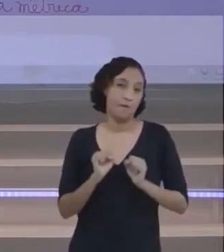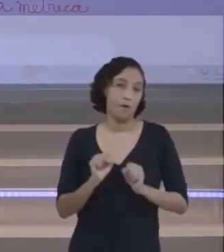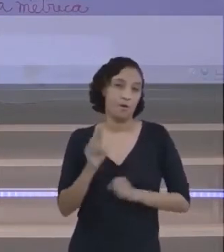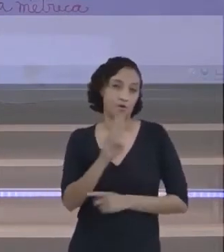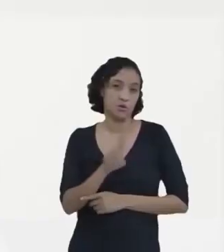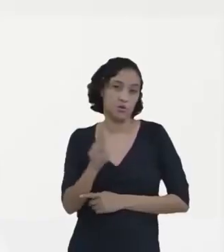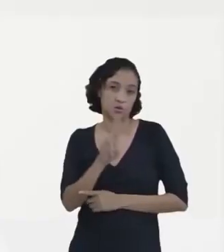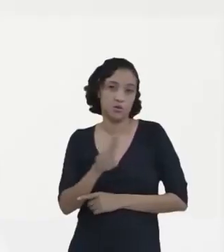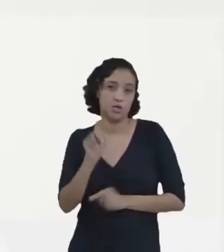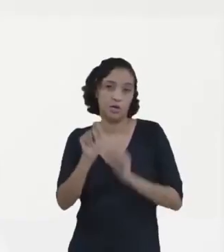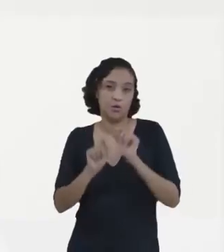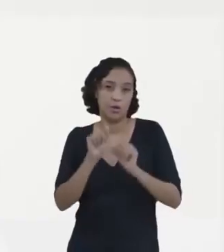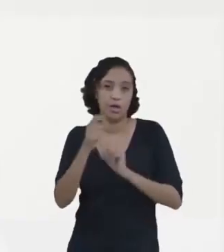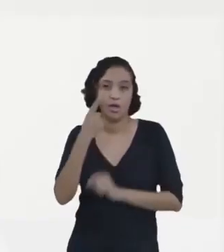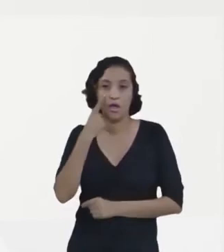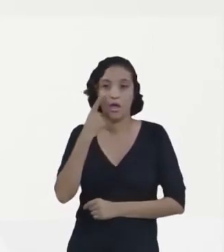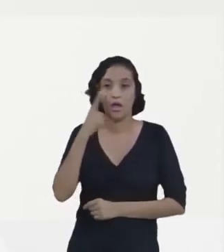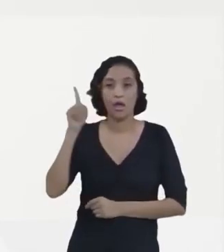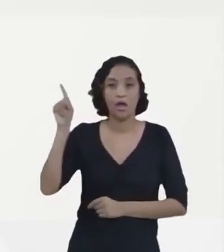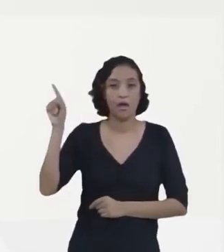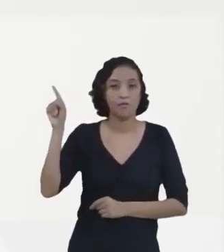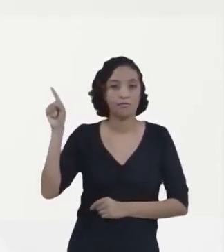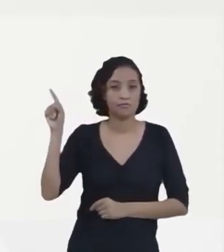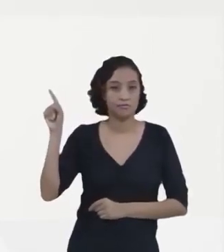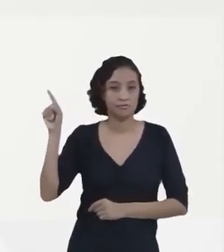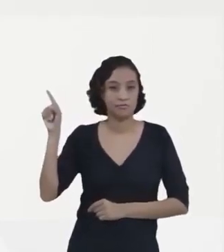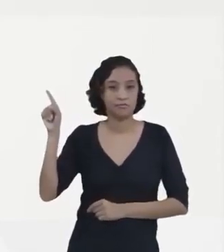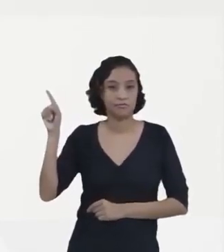você vai usar a unidade de medida